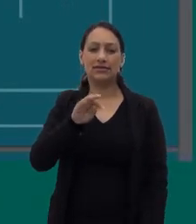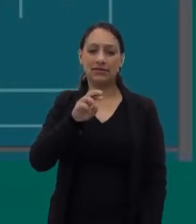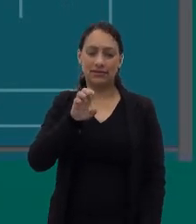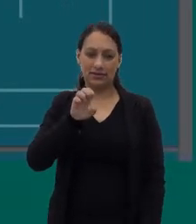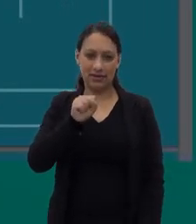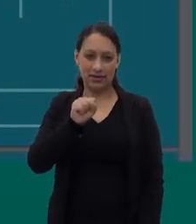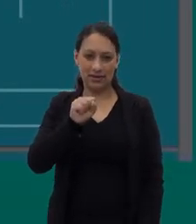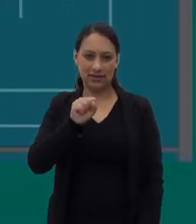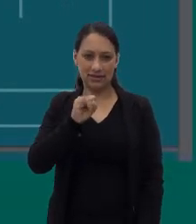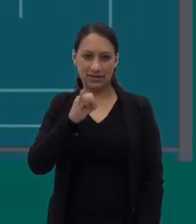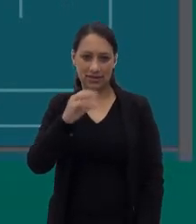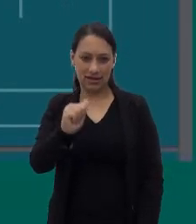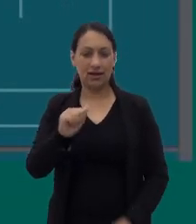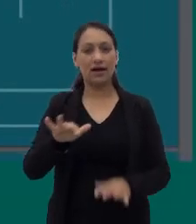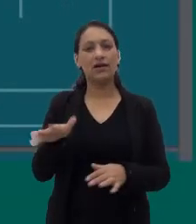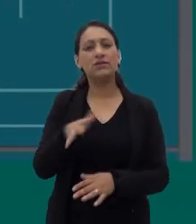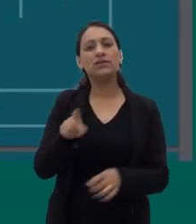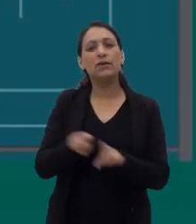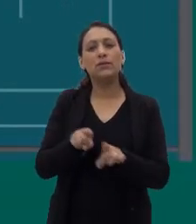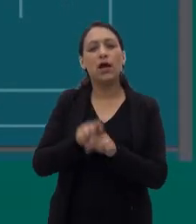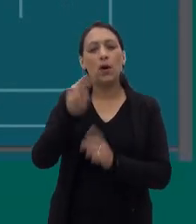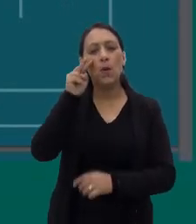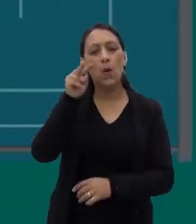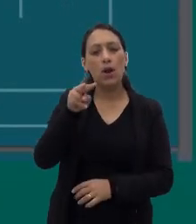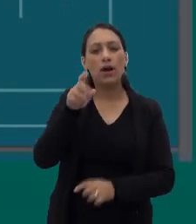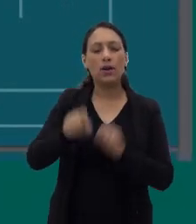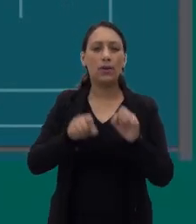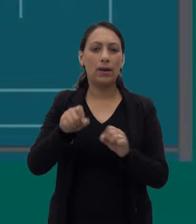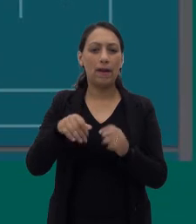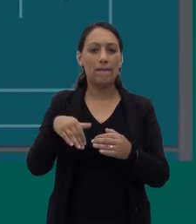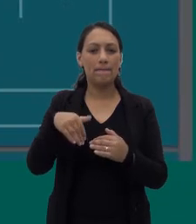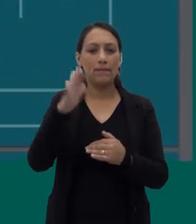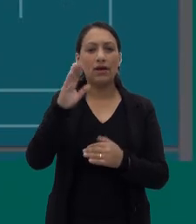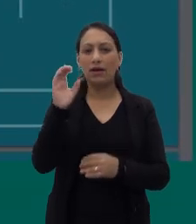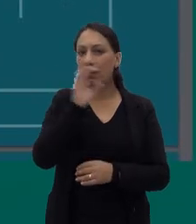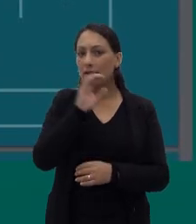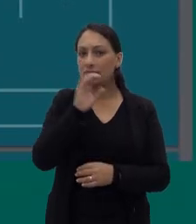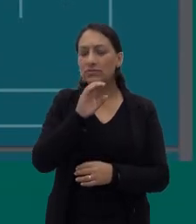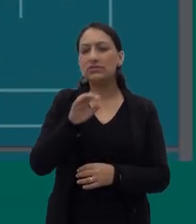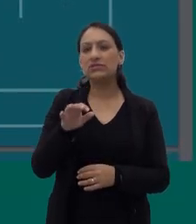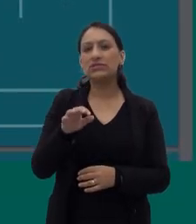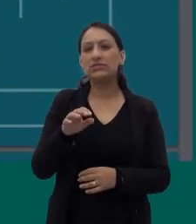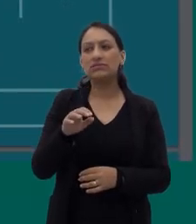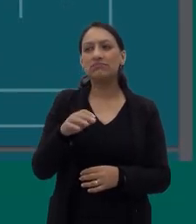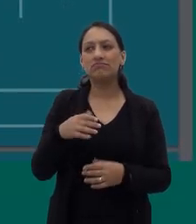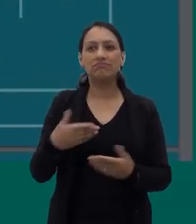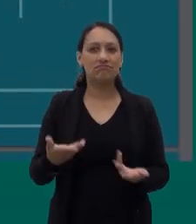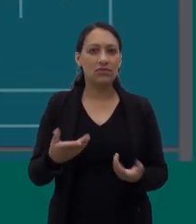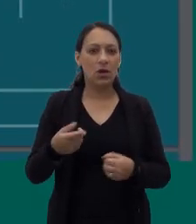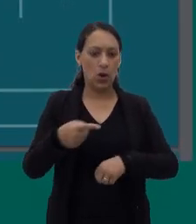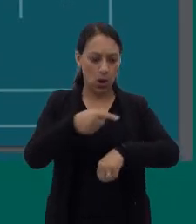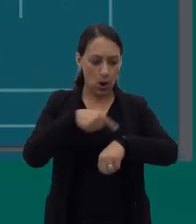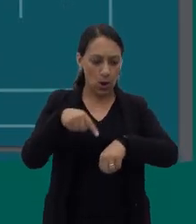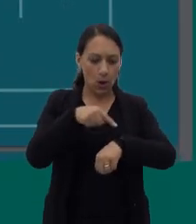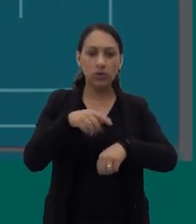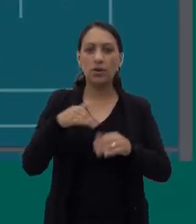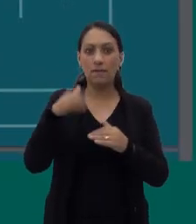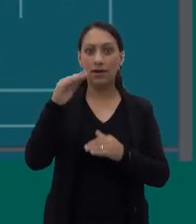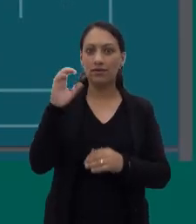assim, o olhar para o relógio, né? E ele passando mais rápido. Será que o nosso relógio já não está passando mais